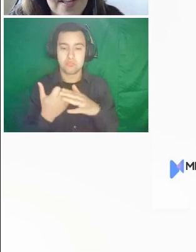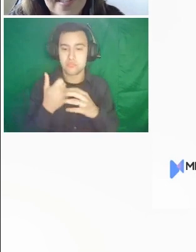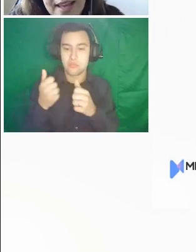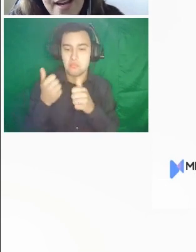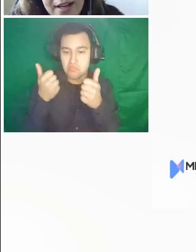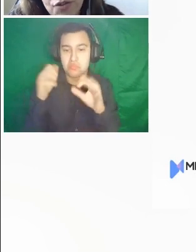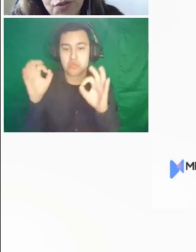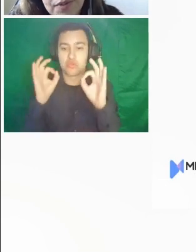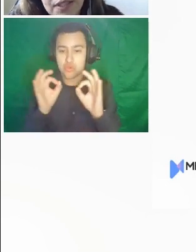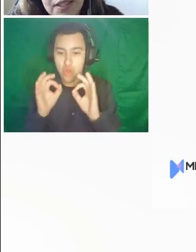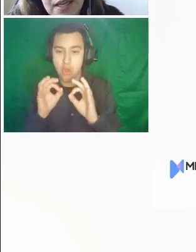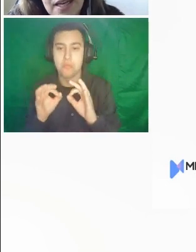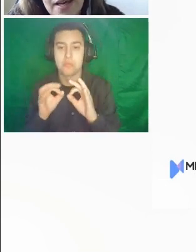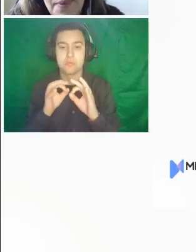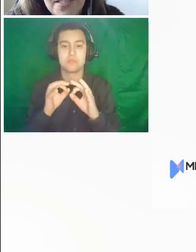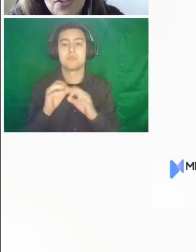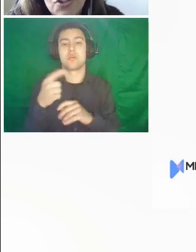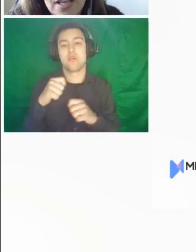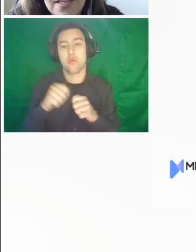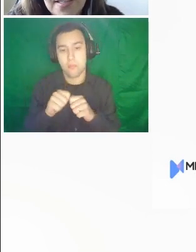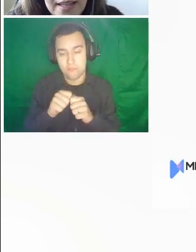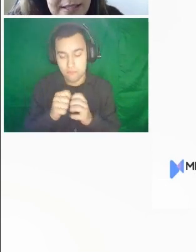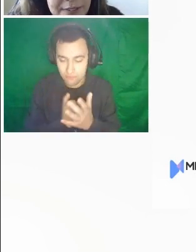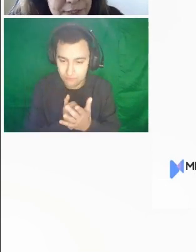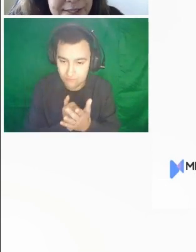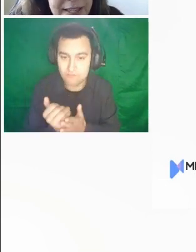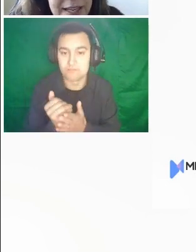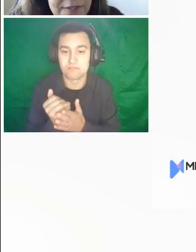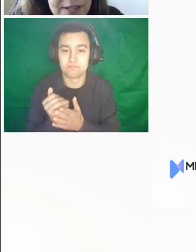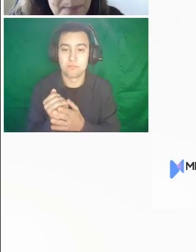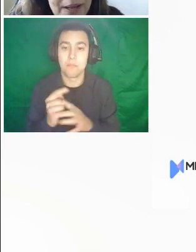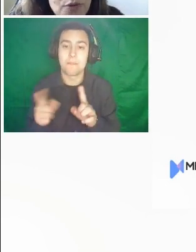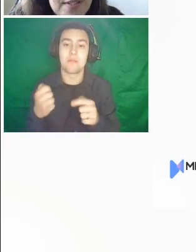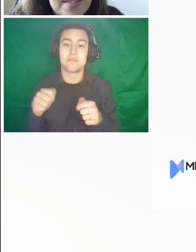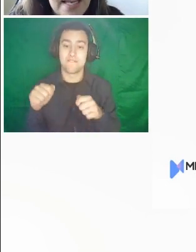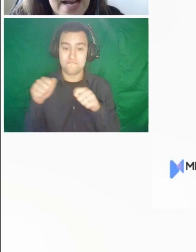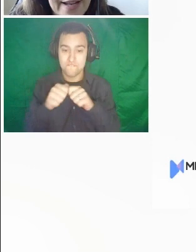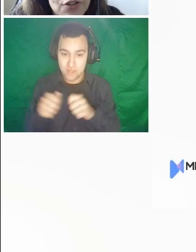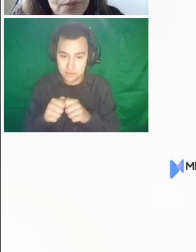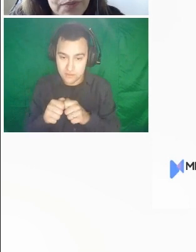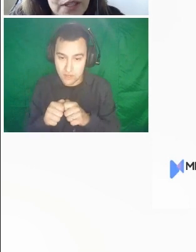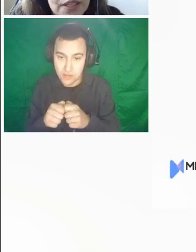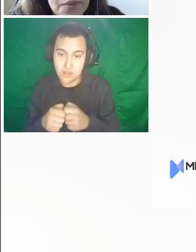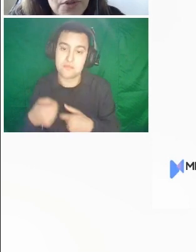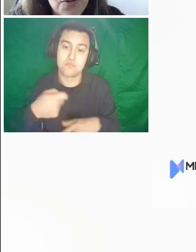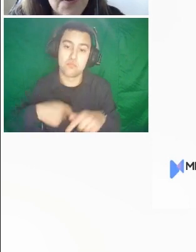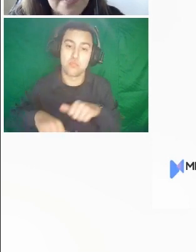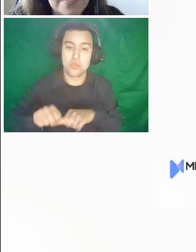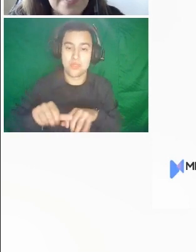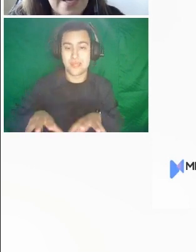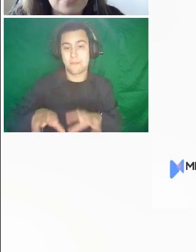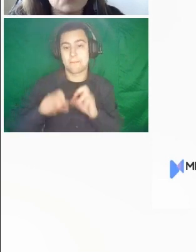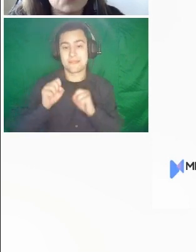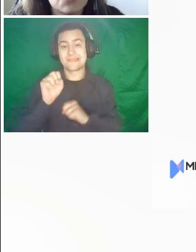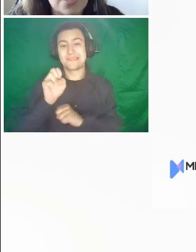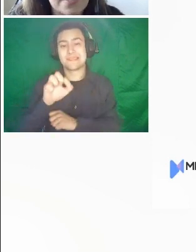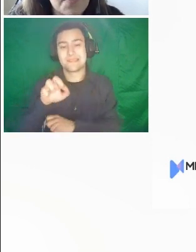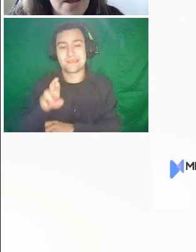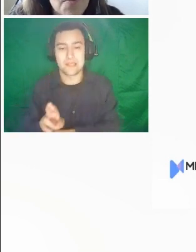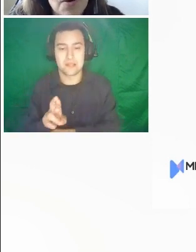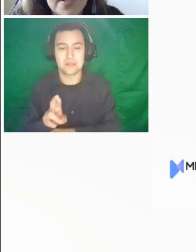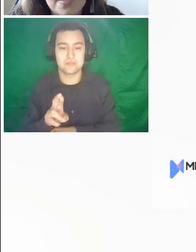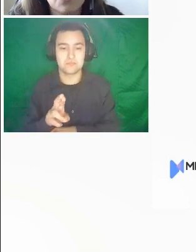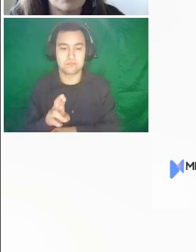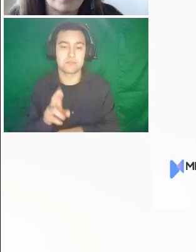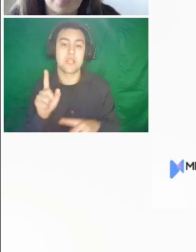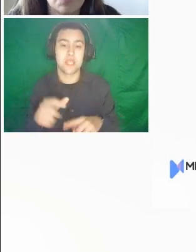começa a fazer ágil mas a gente tem que sair desse fazer e vir para o ser ágil porque o fazer ágil gente ele